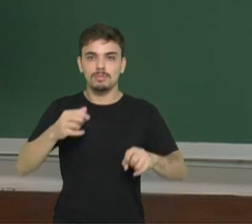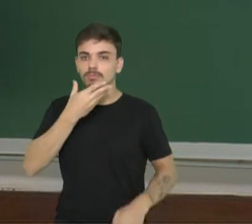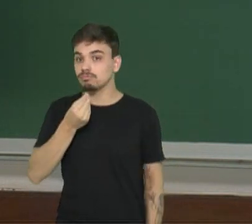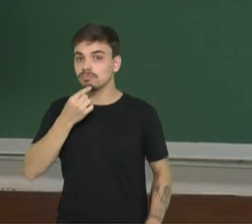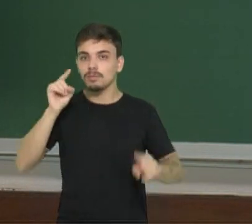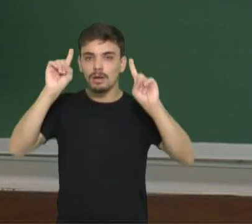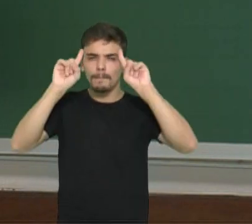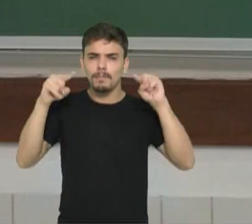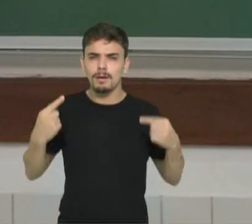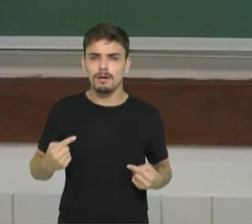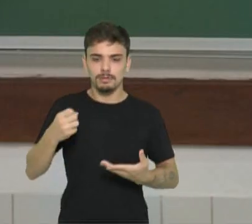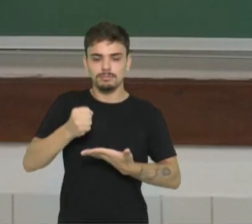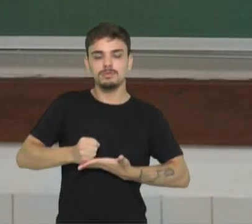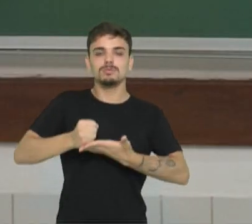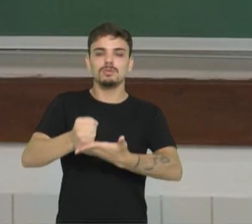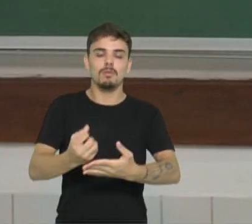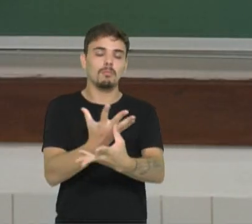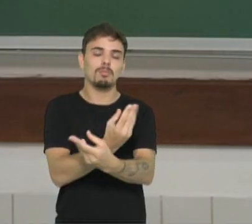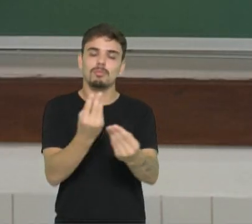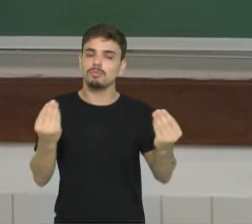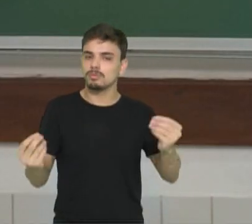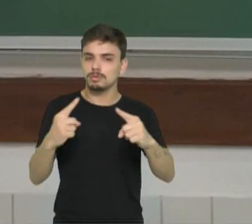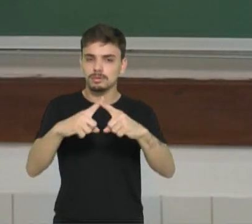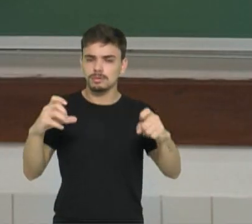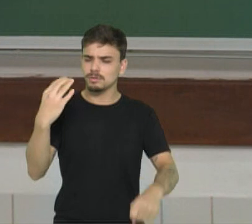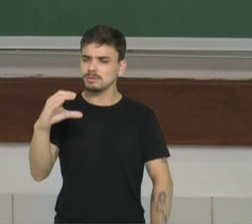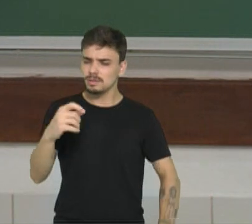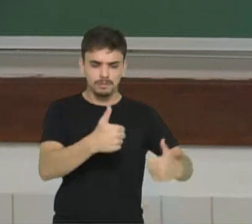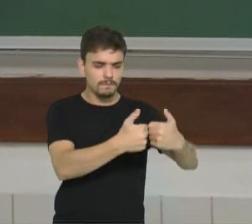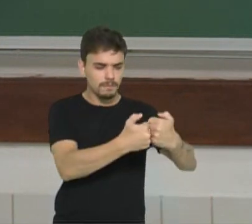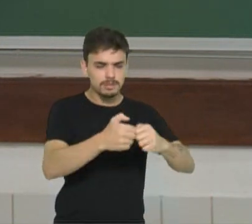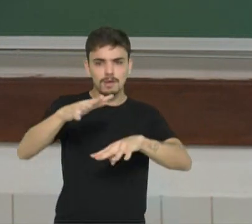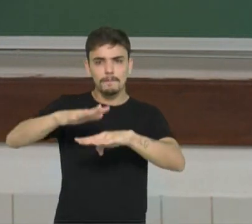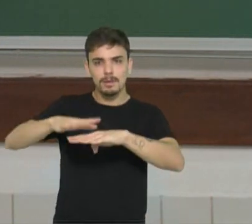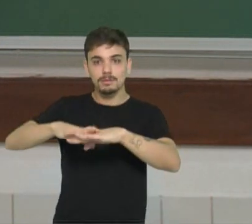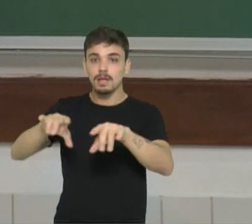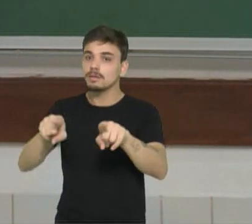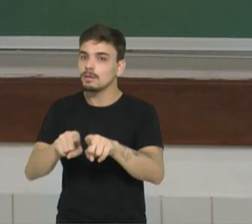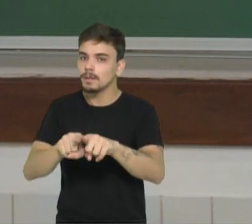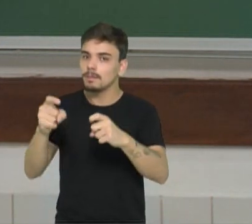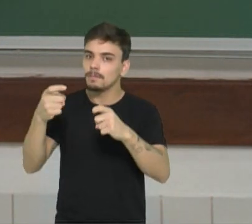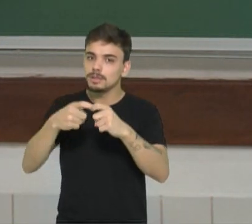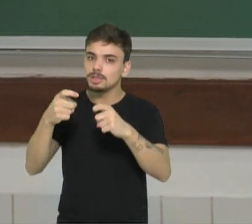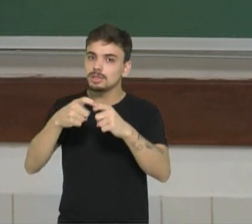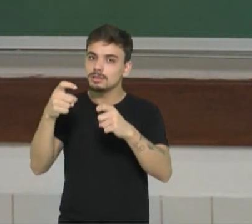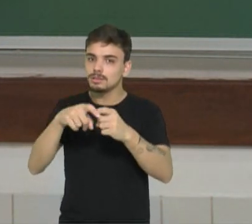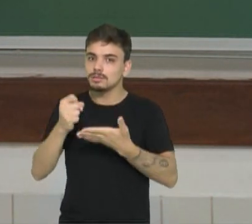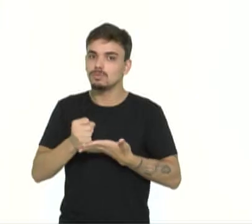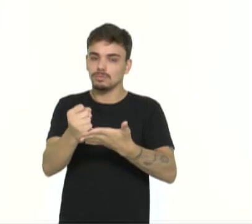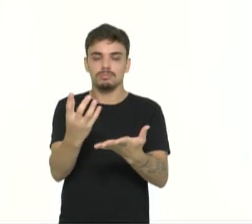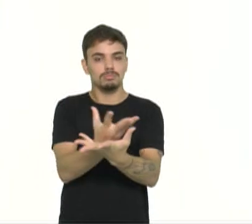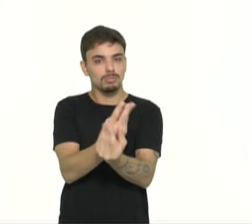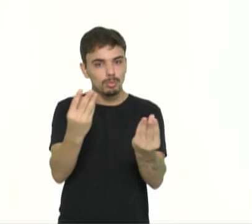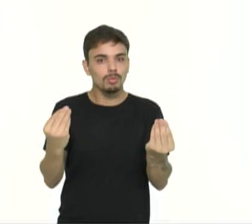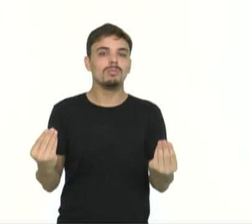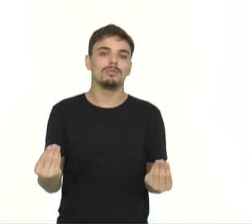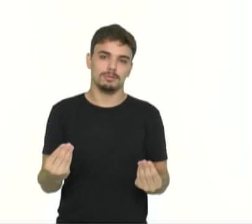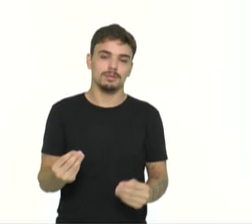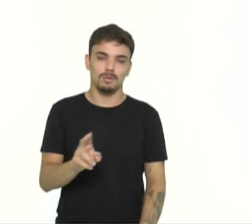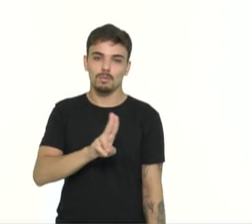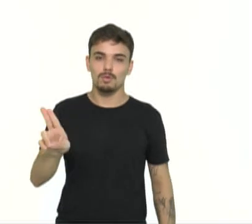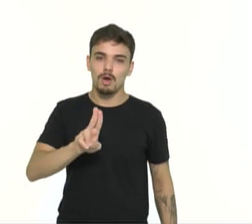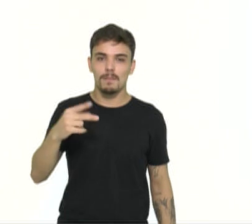ele contribuiu muito para a ciência, para a física, para a matemática, tá? Até para a medicina, ele trouxe contribuições. Então, o nome